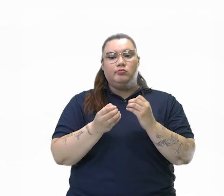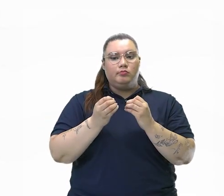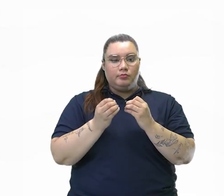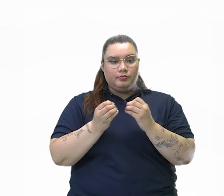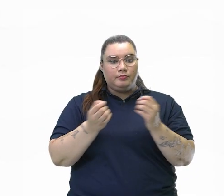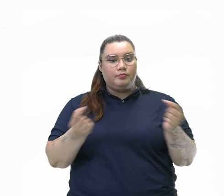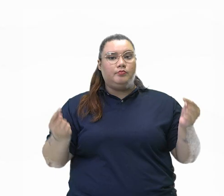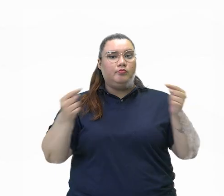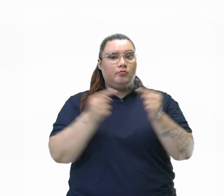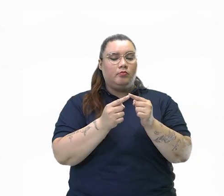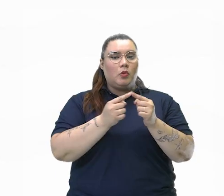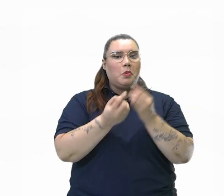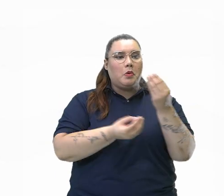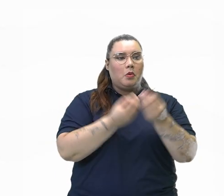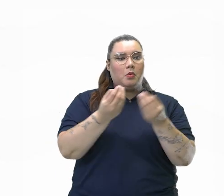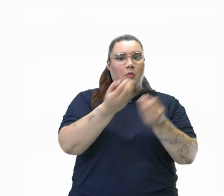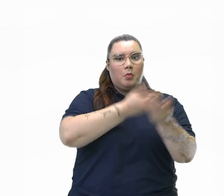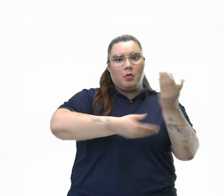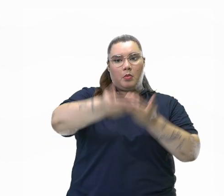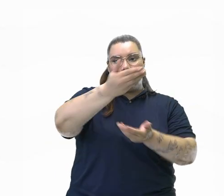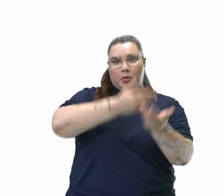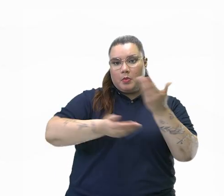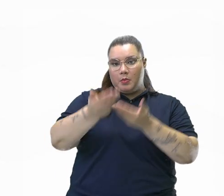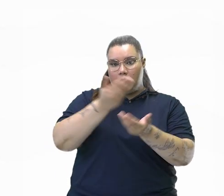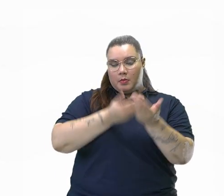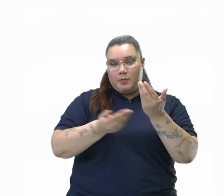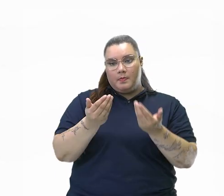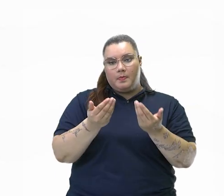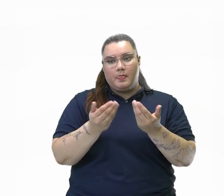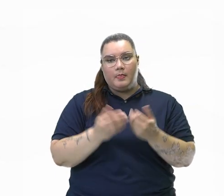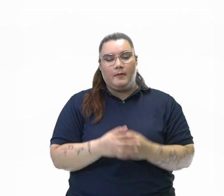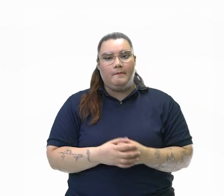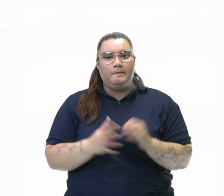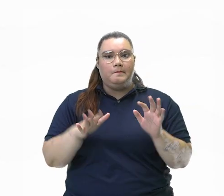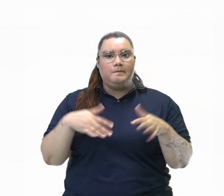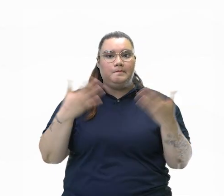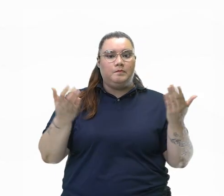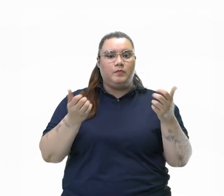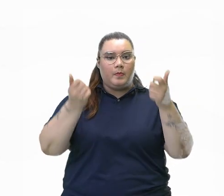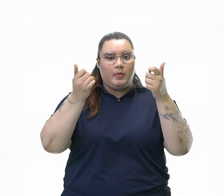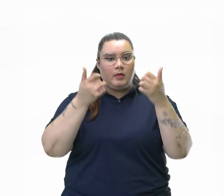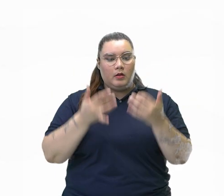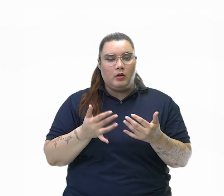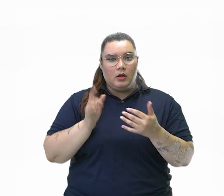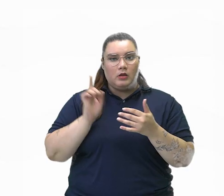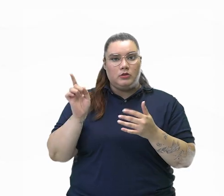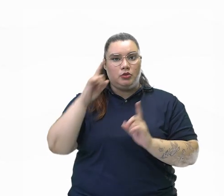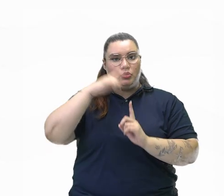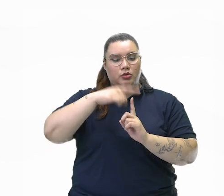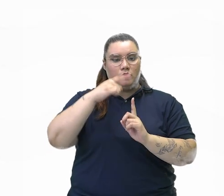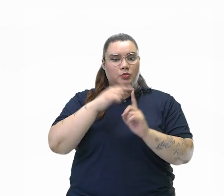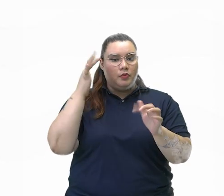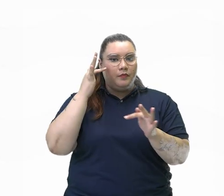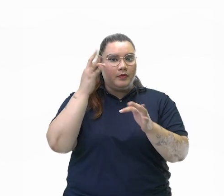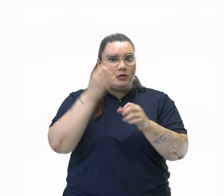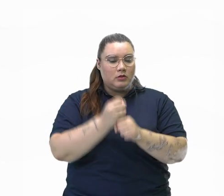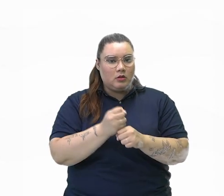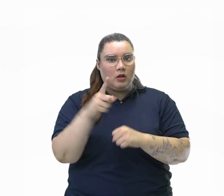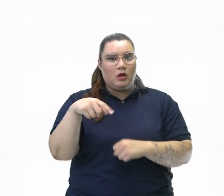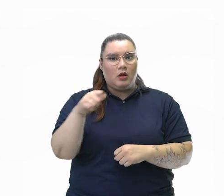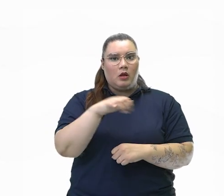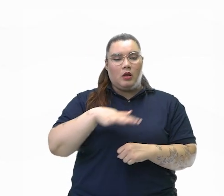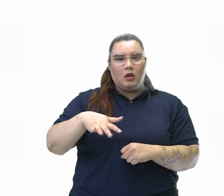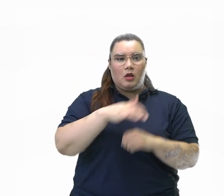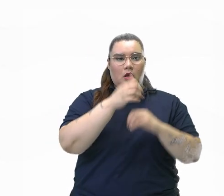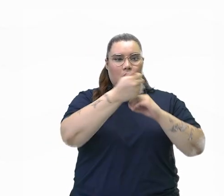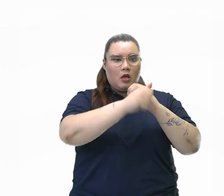partículas elementares e de suas interações. Então, quando se fala em física quântica, nós estamos falando